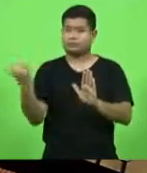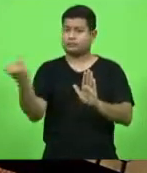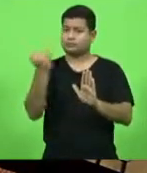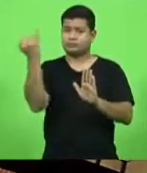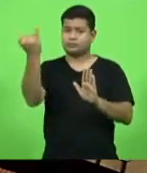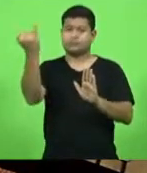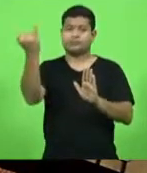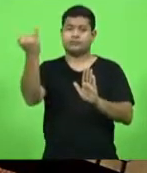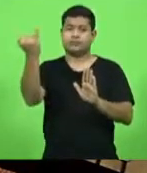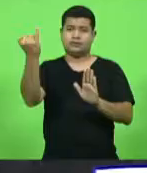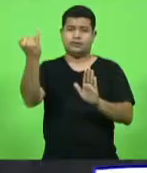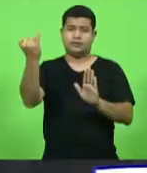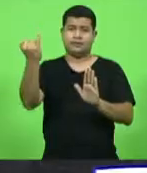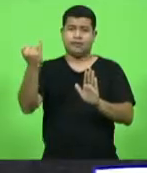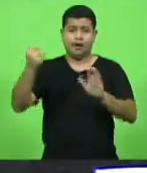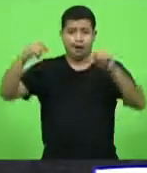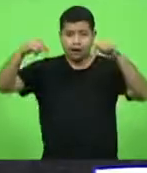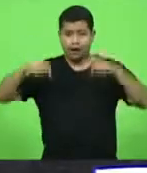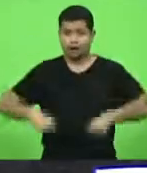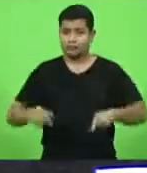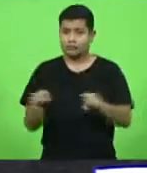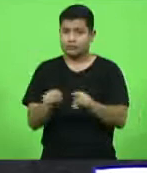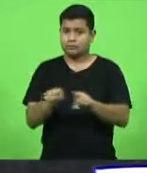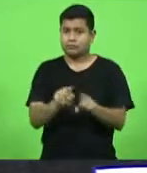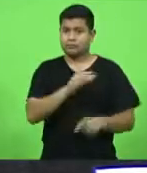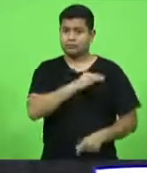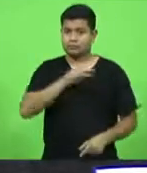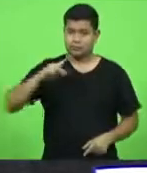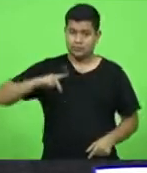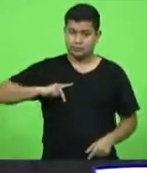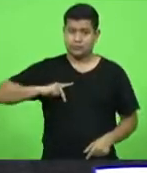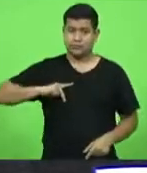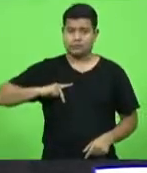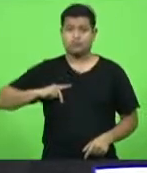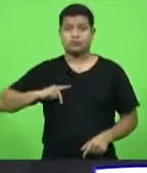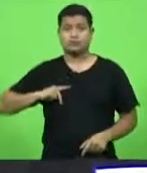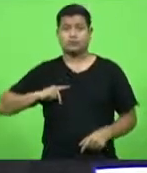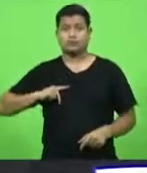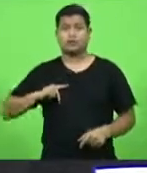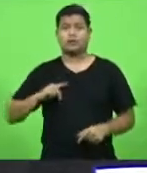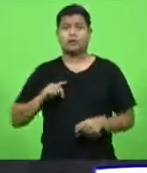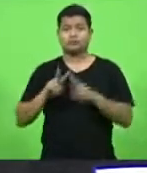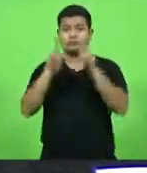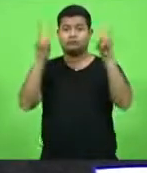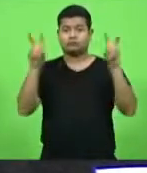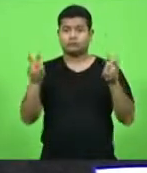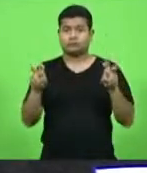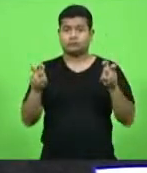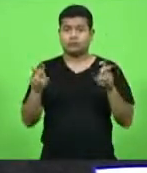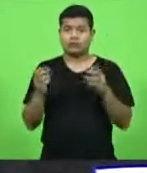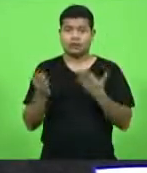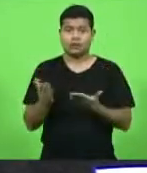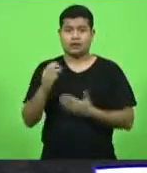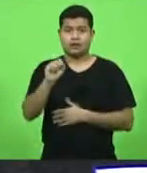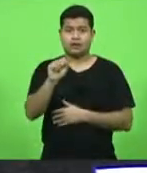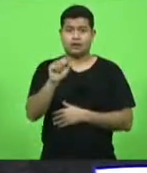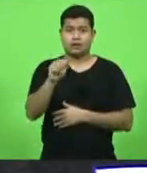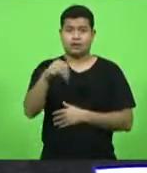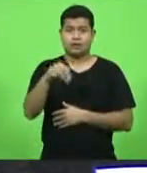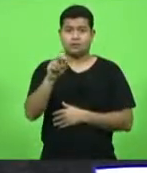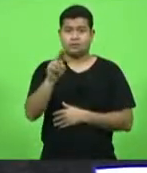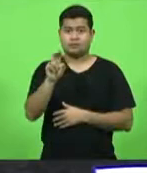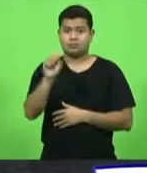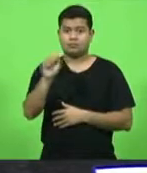quanto aqui quanto no Ministério Público sobre a situação das Salmos aqui em Santa Catarina